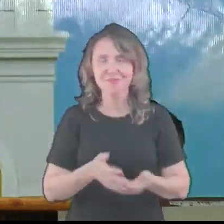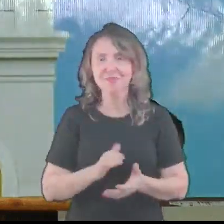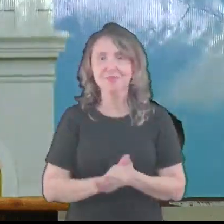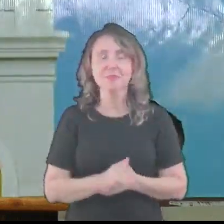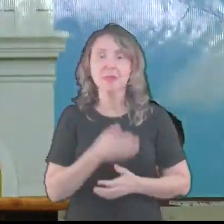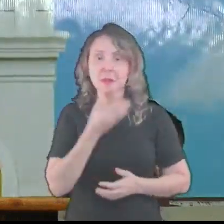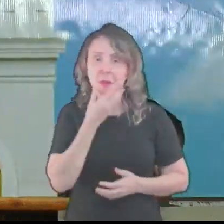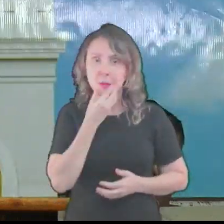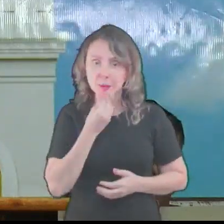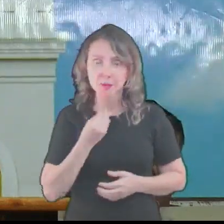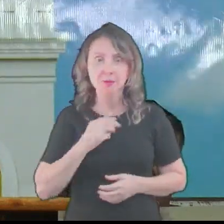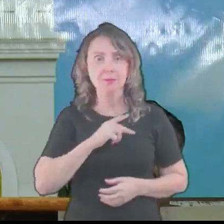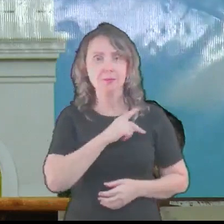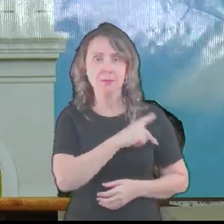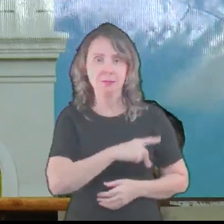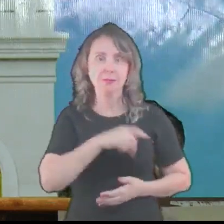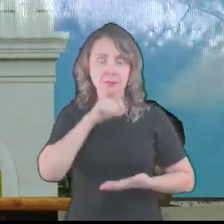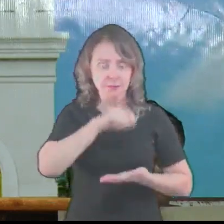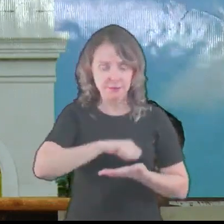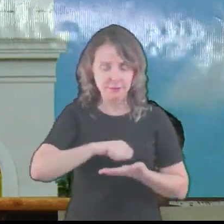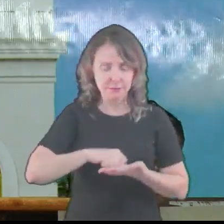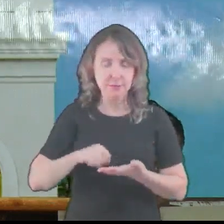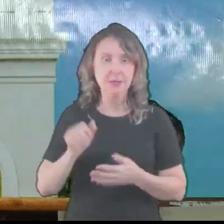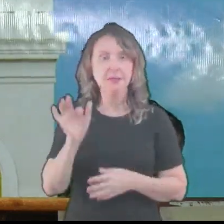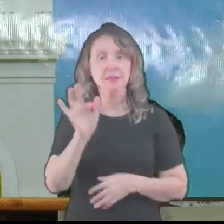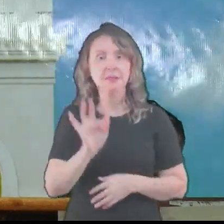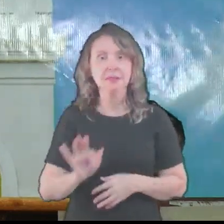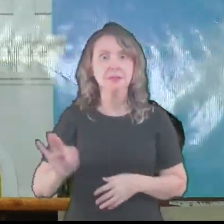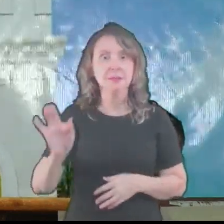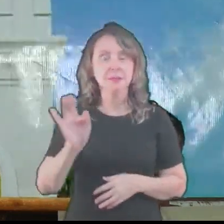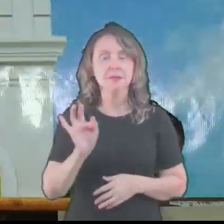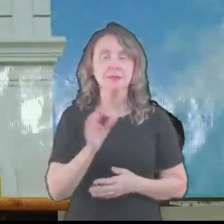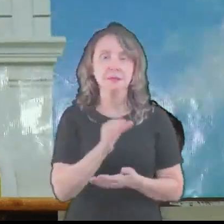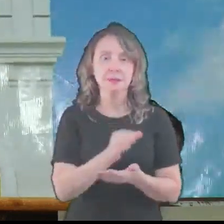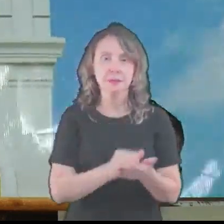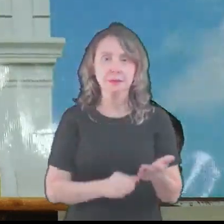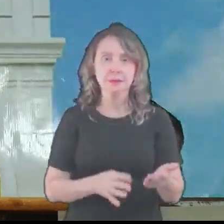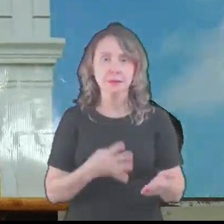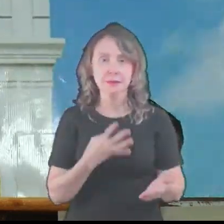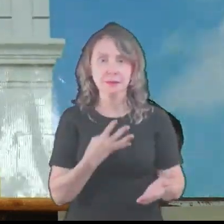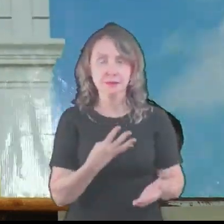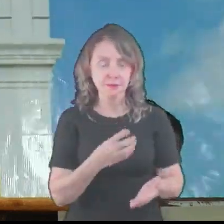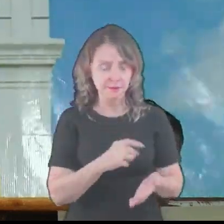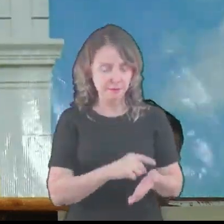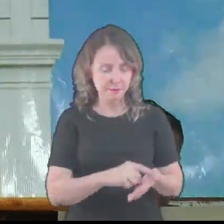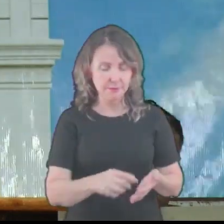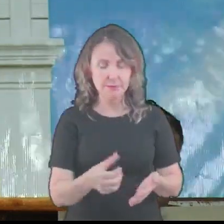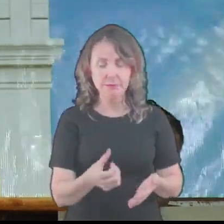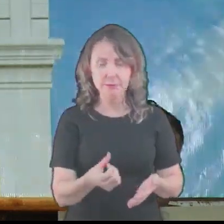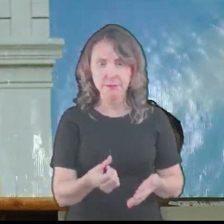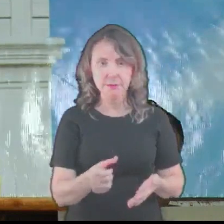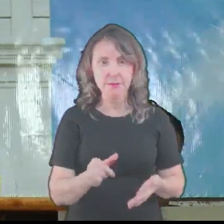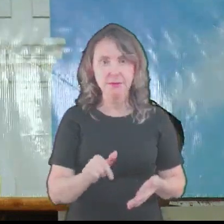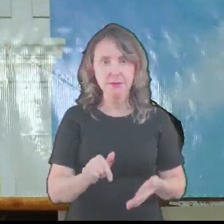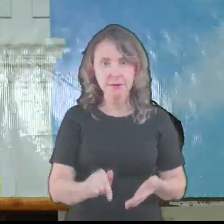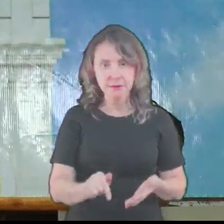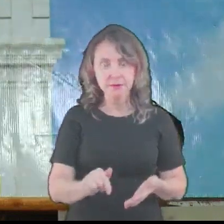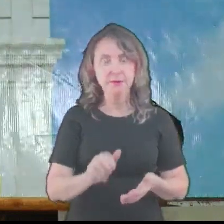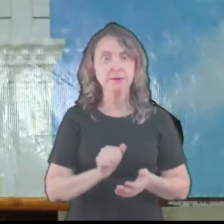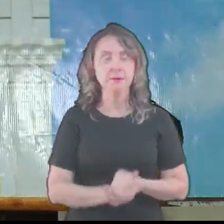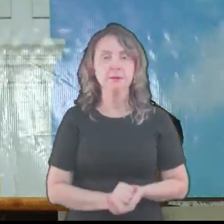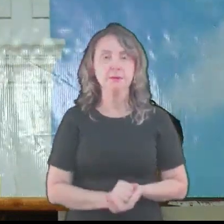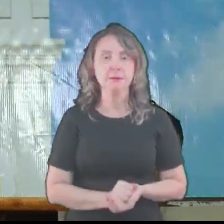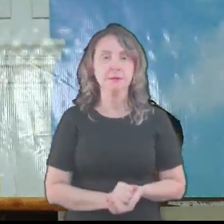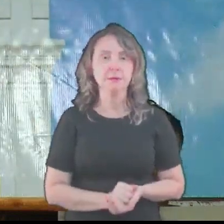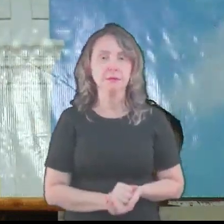aos Filipenses, no capítulo 4, versículos 6 e 7. Ele vai dizer que nós não atribulemos